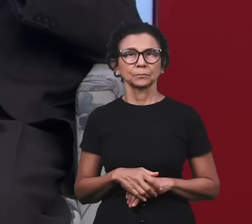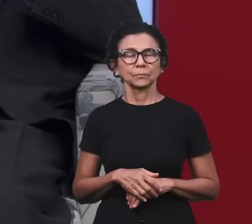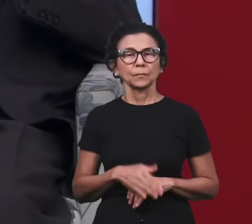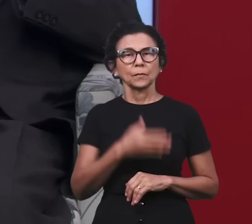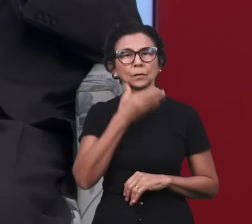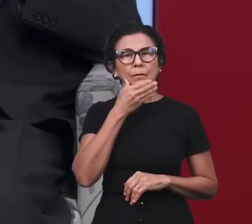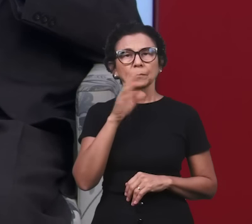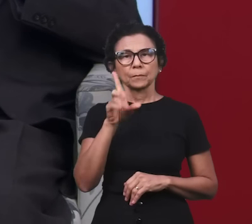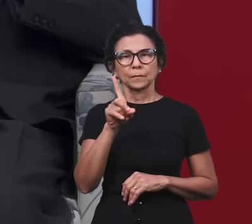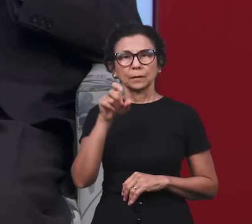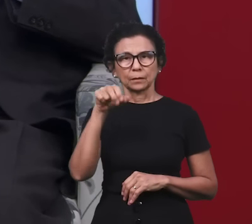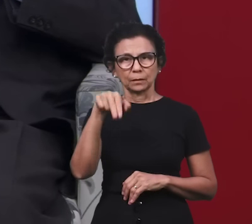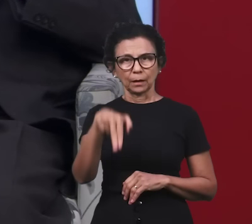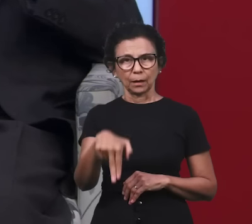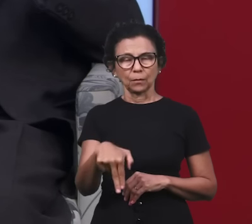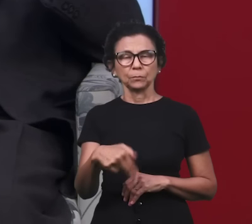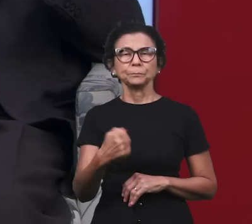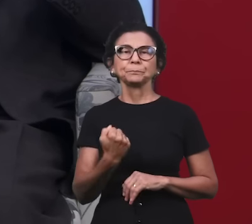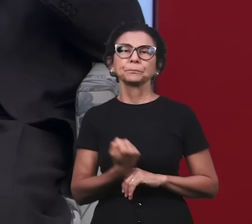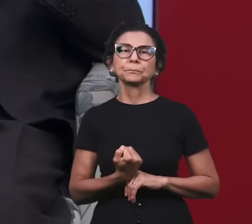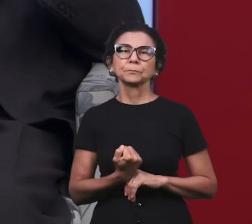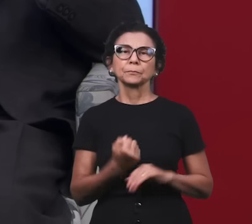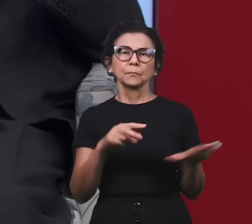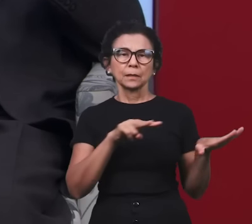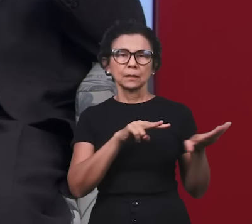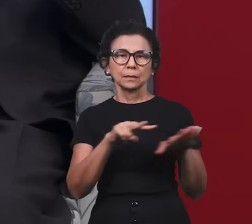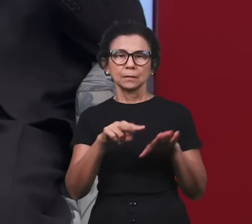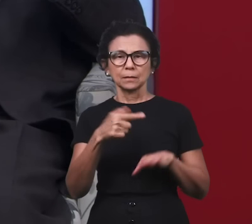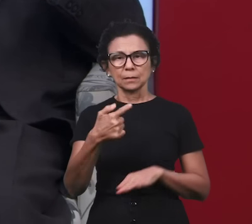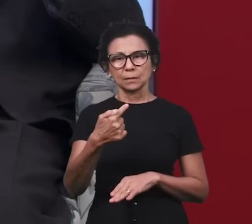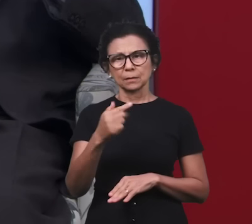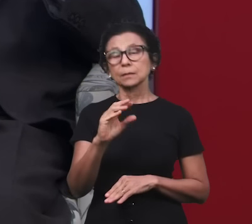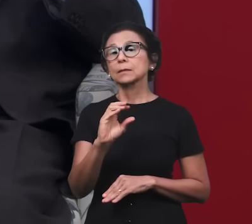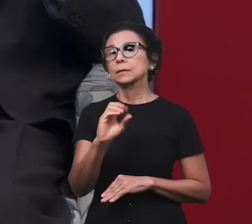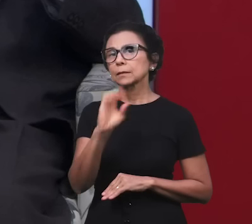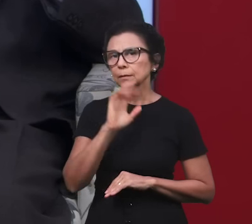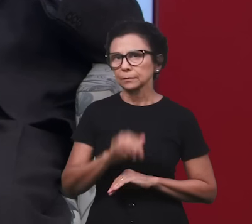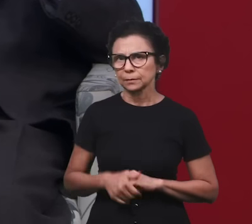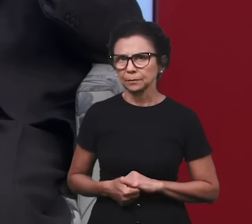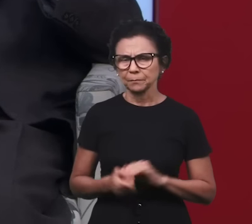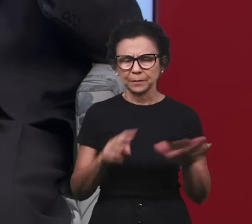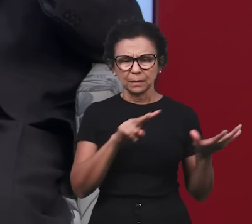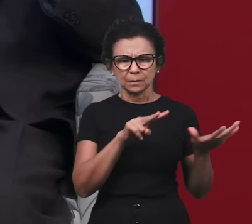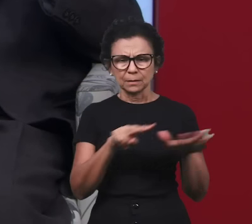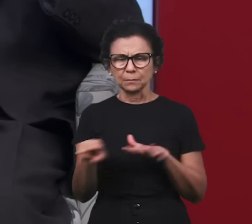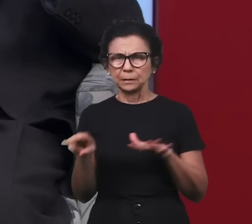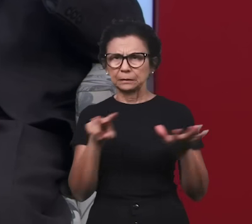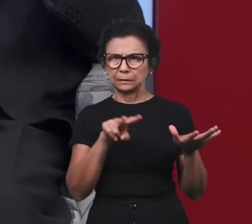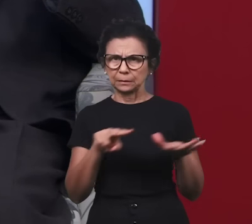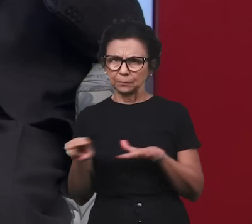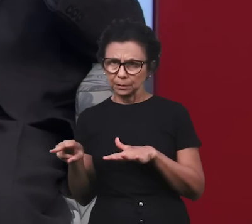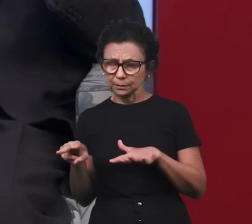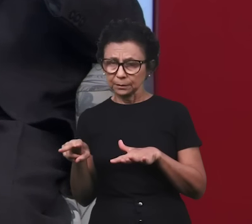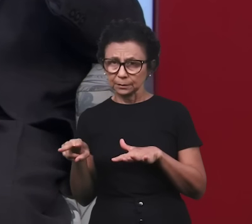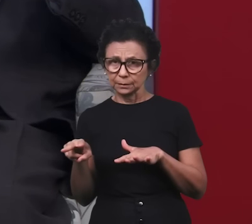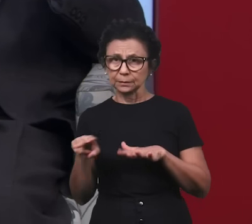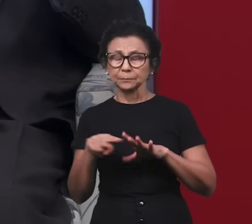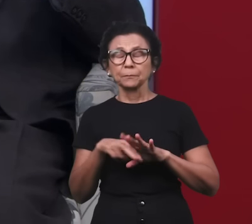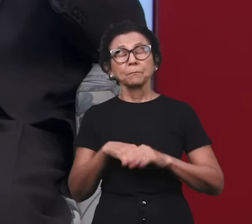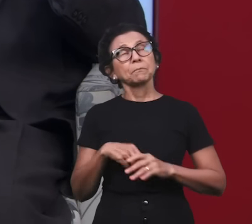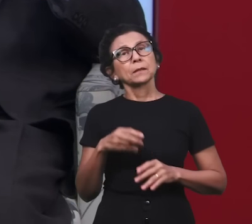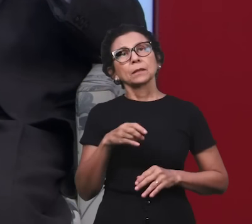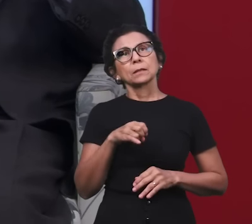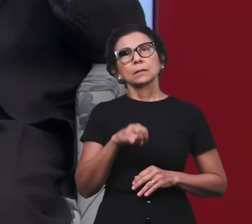de Daniel. Quando nós falamos das 70 semanas, se entrar